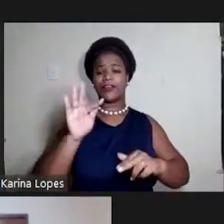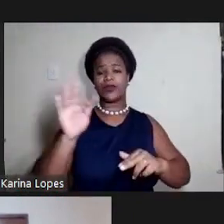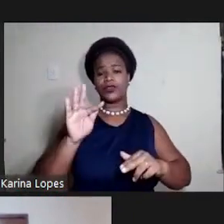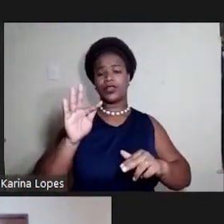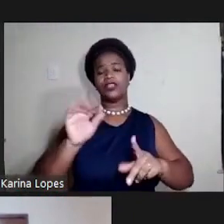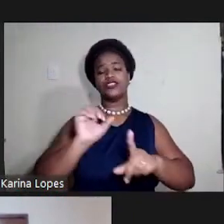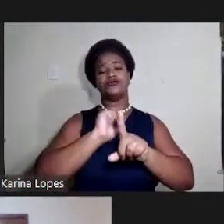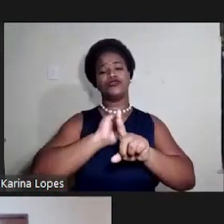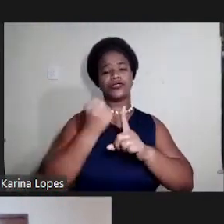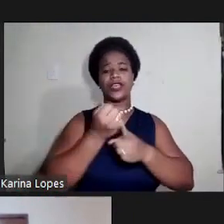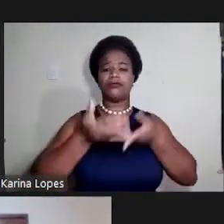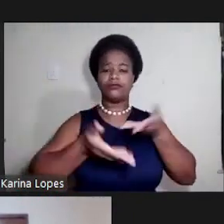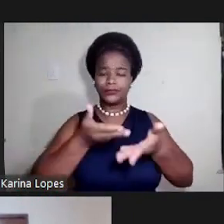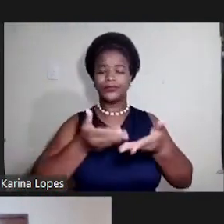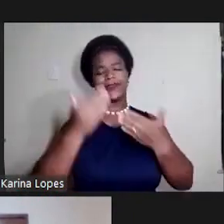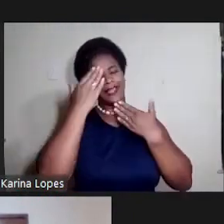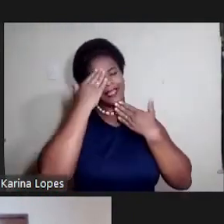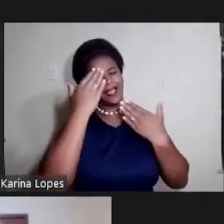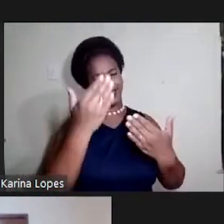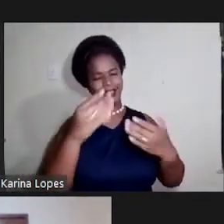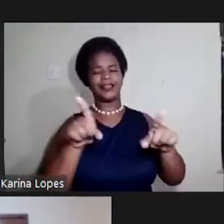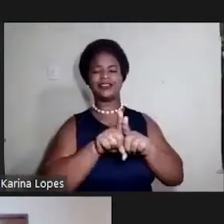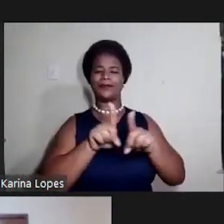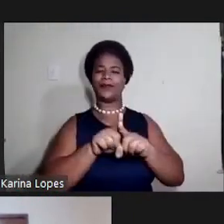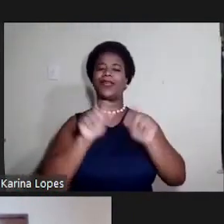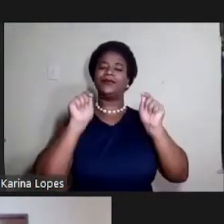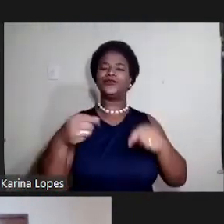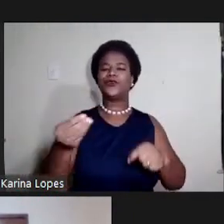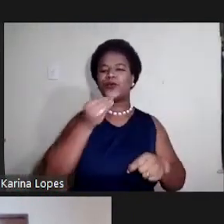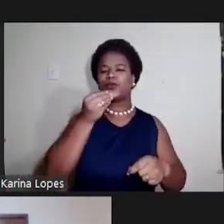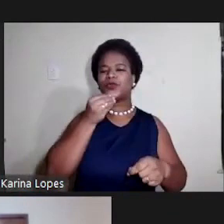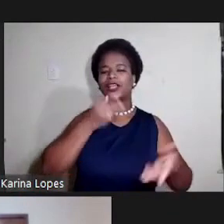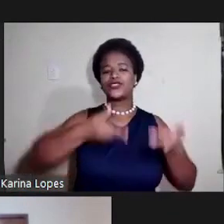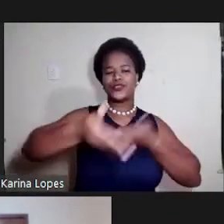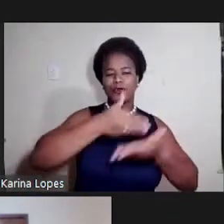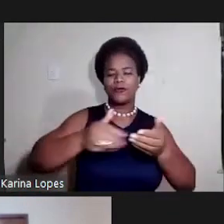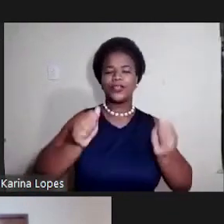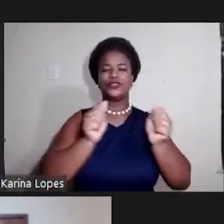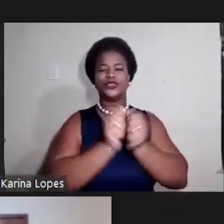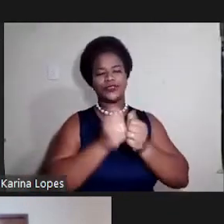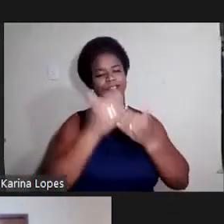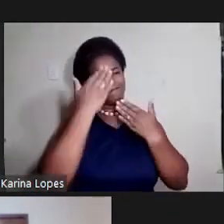a oportunidade de seguir convivendo e aprendendo com você. Muito obrigado.